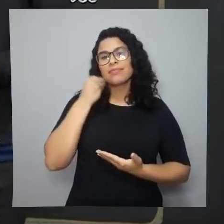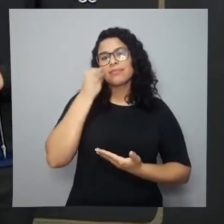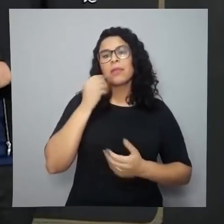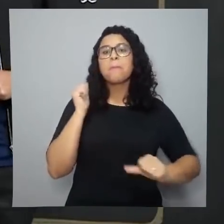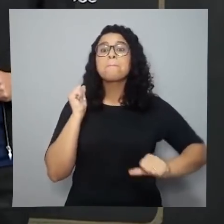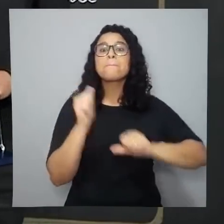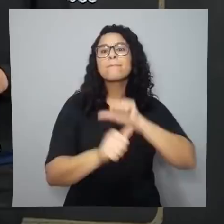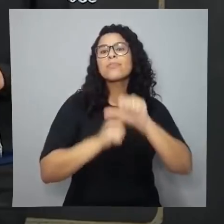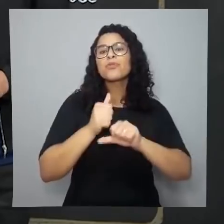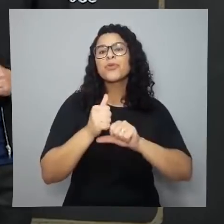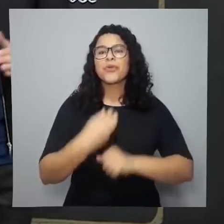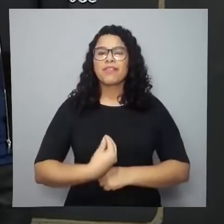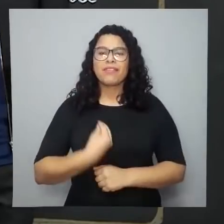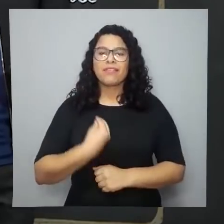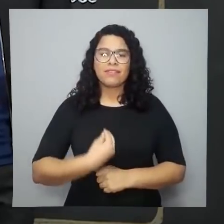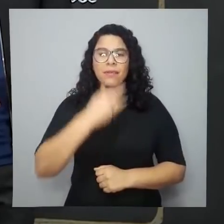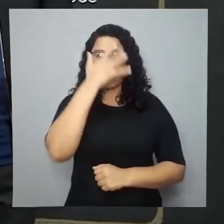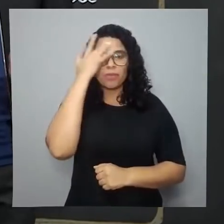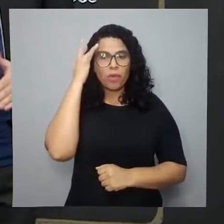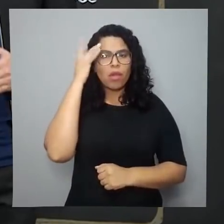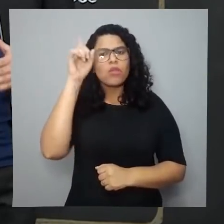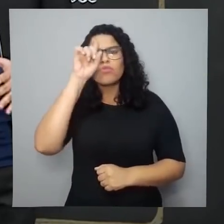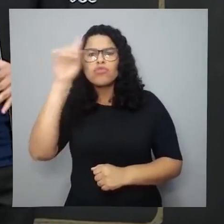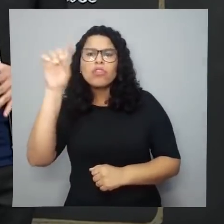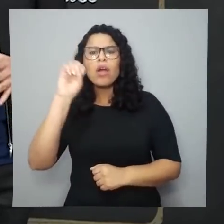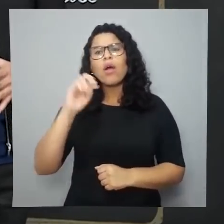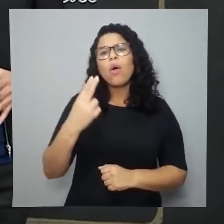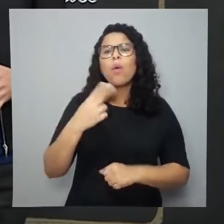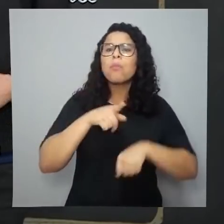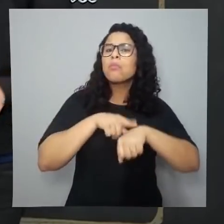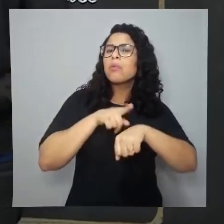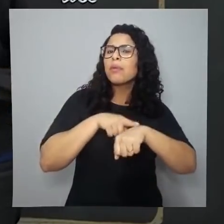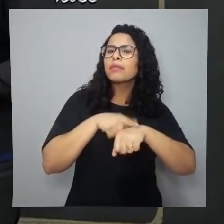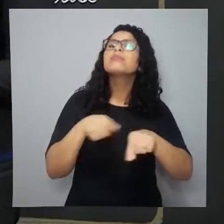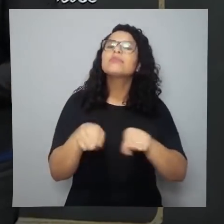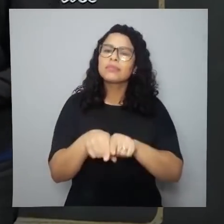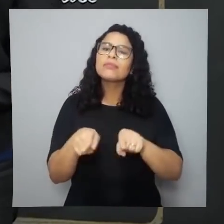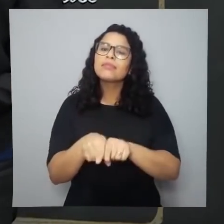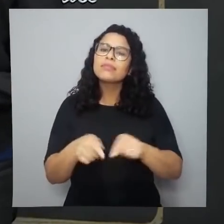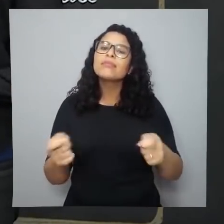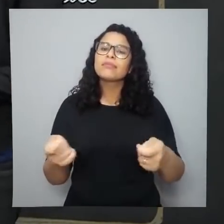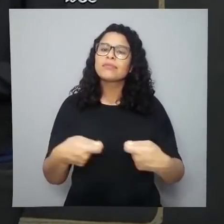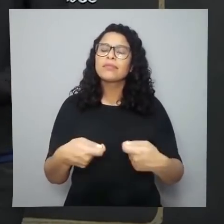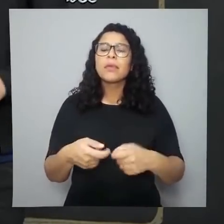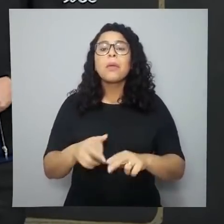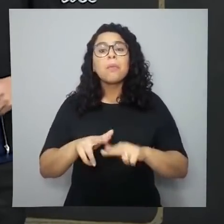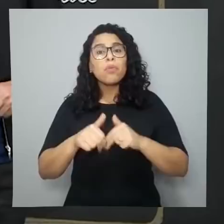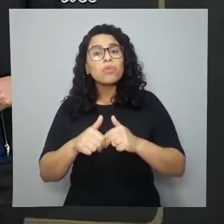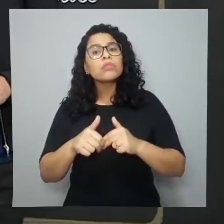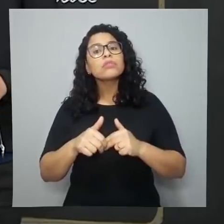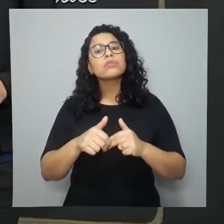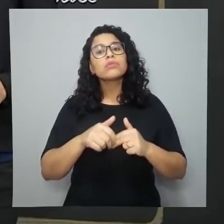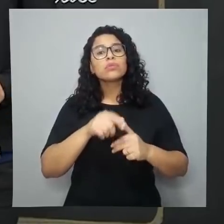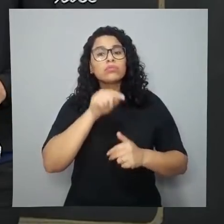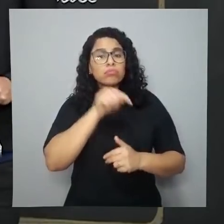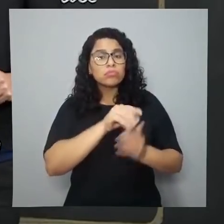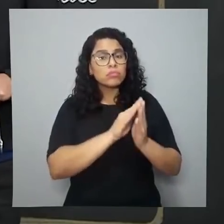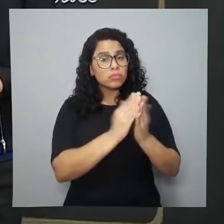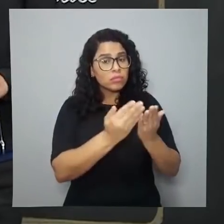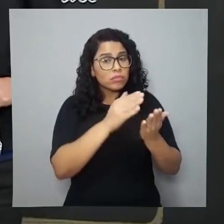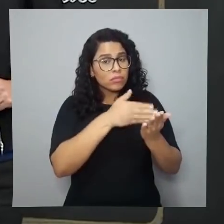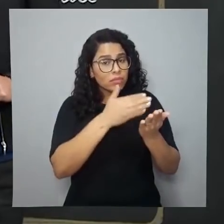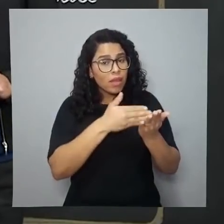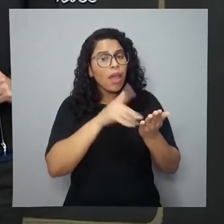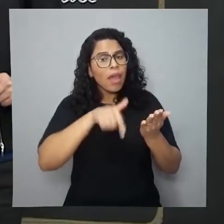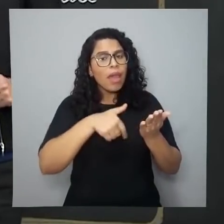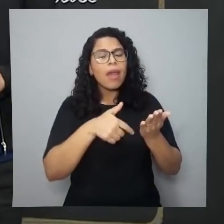que transformaram a vida da pessoa, seja naquele dia ou seja naquele dado momento. Por isso que a gente também chama o diário de um relato pessoal,